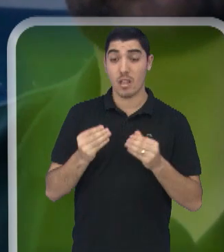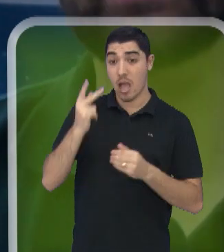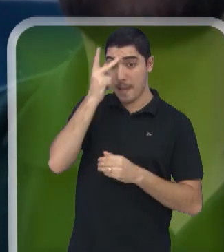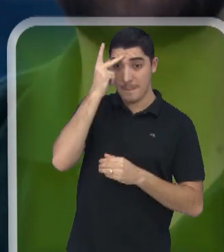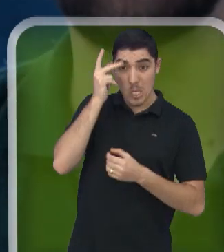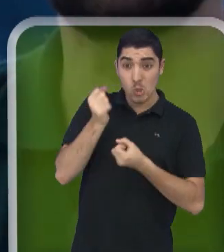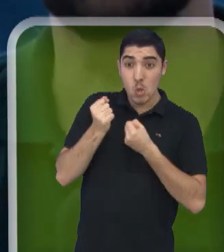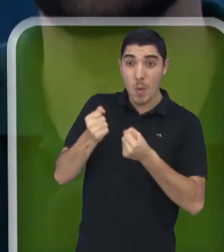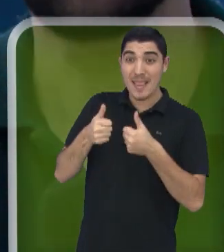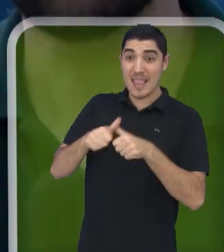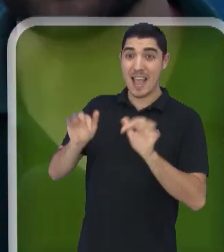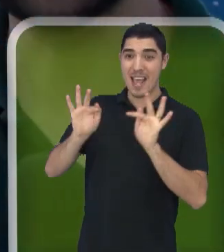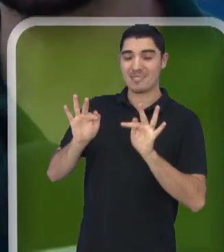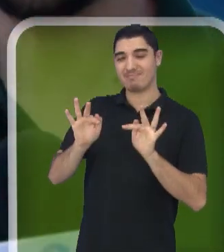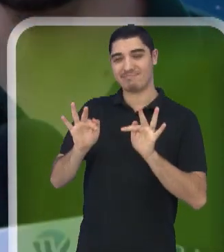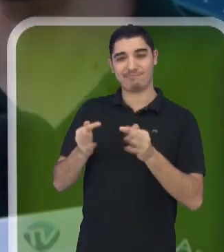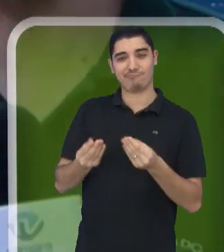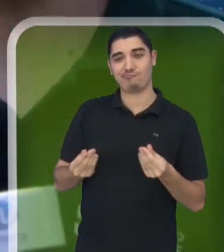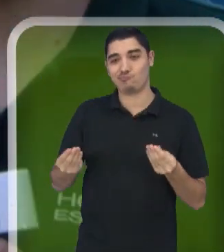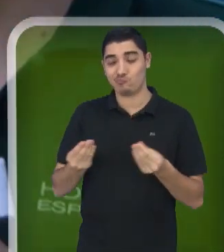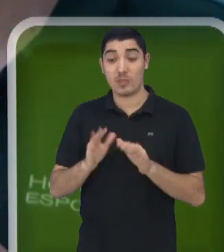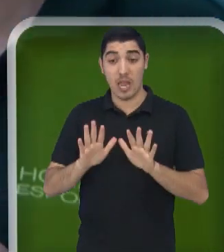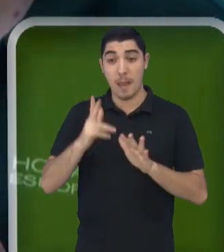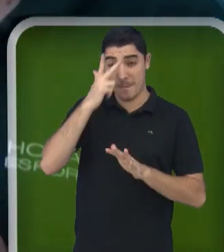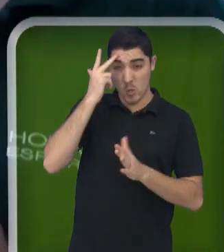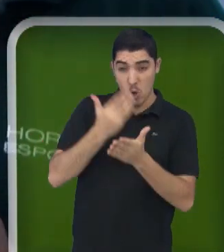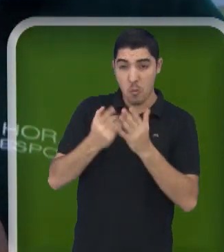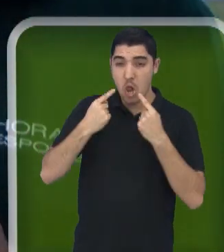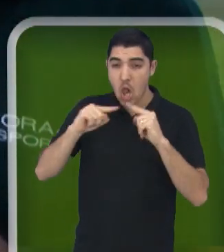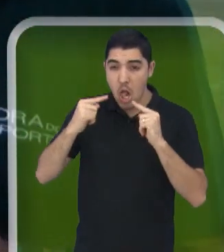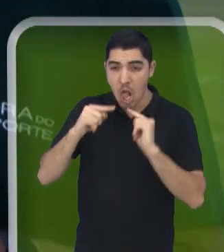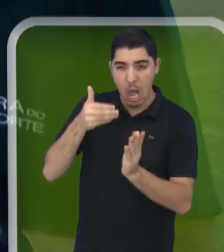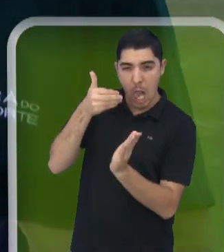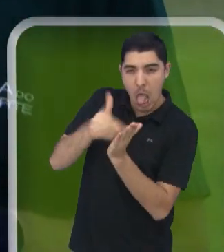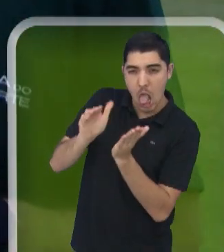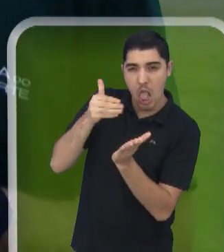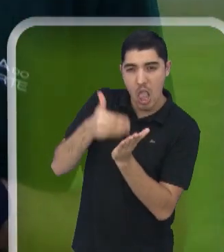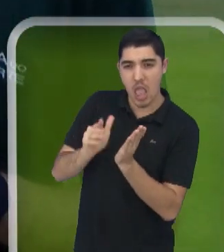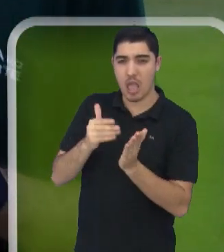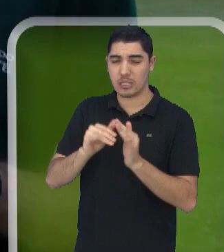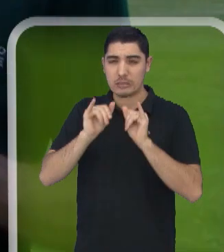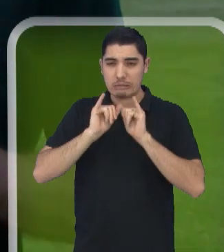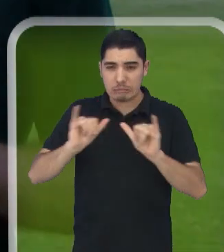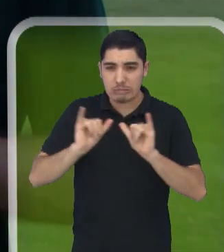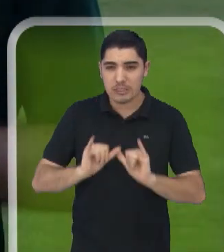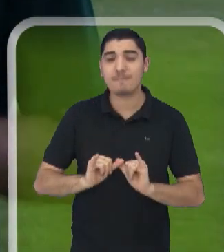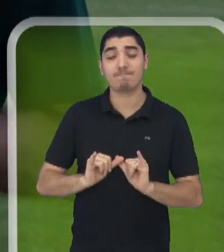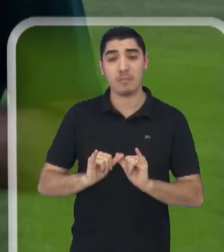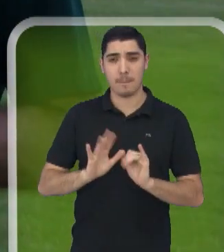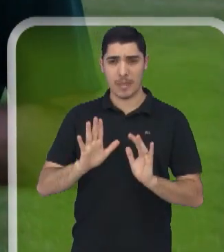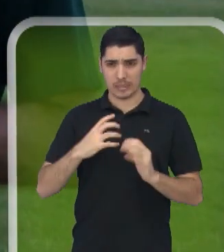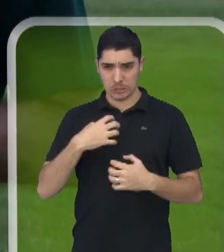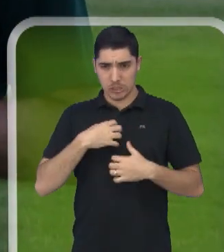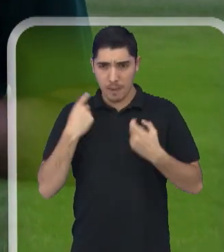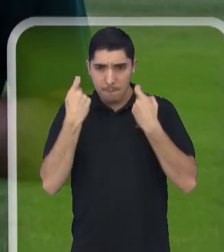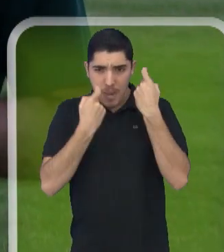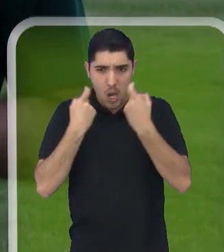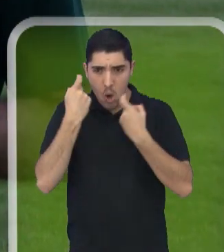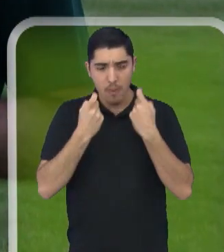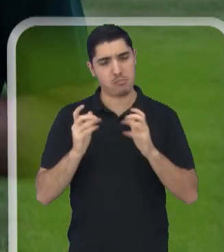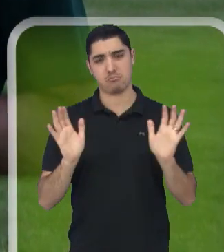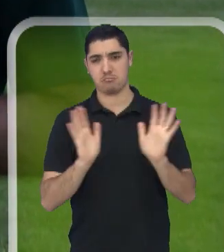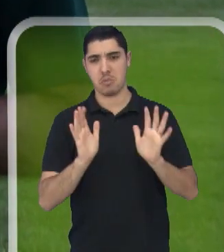do São José esperava. Mas as vaias e a pressão vinda das arquibancadas não preocupam ou tiram o sono do